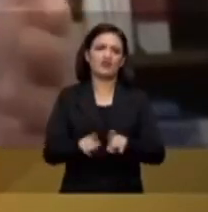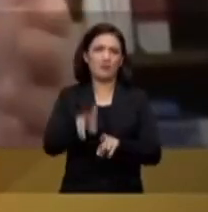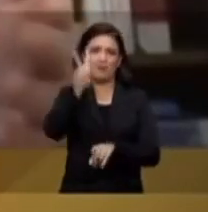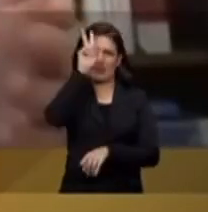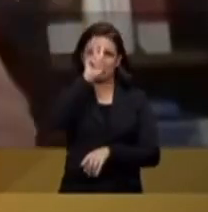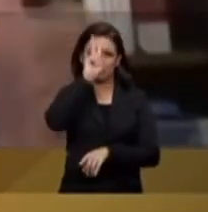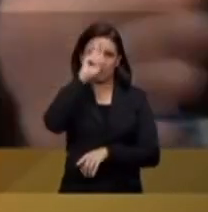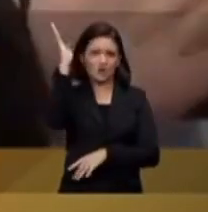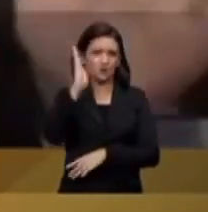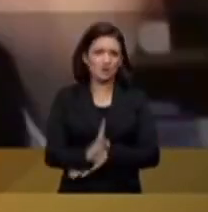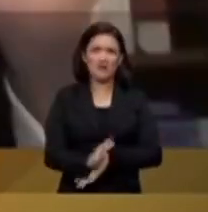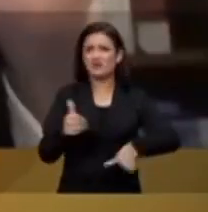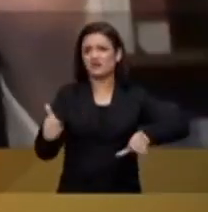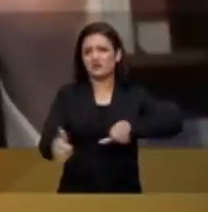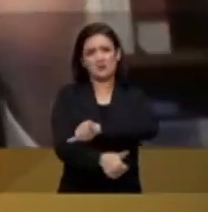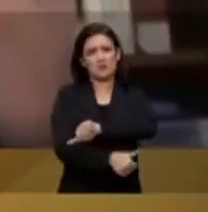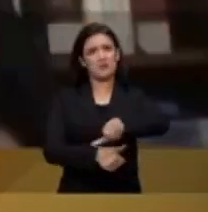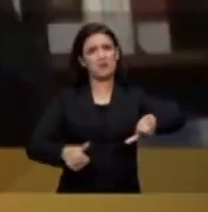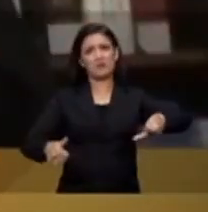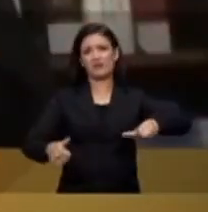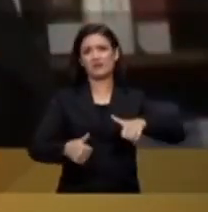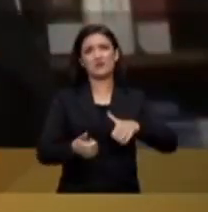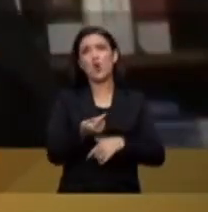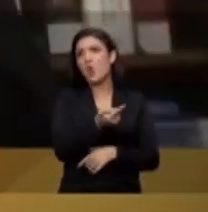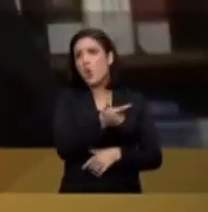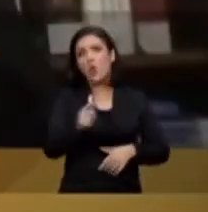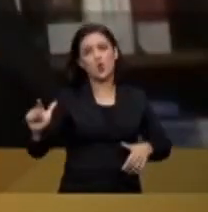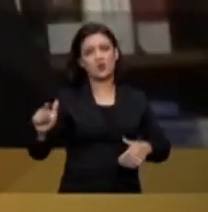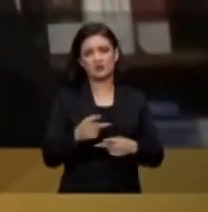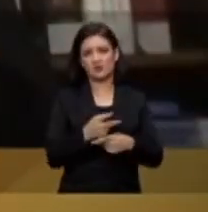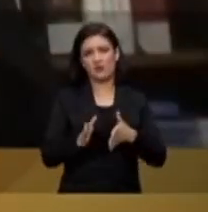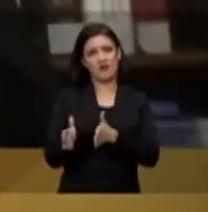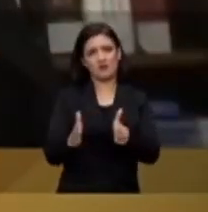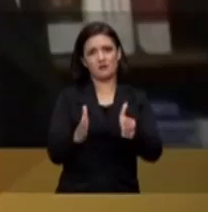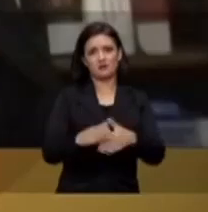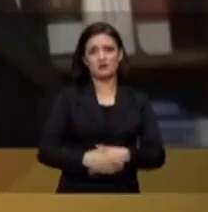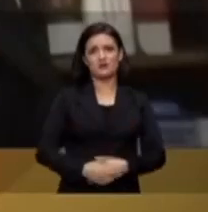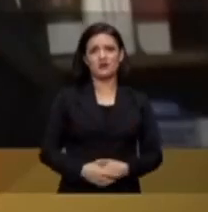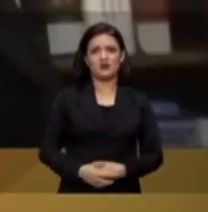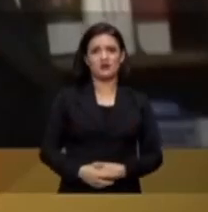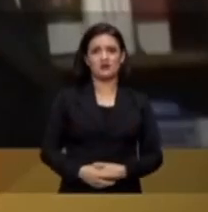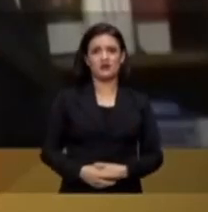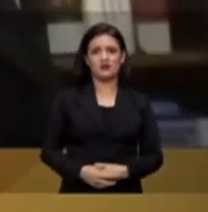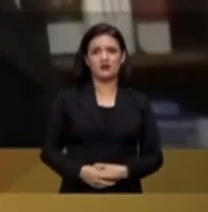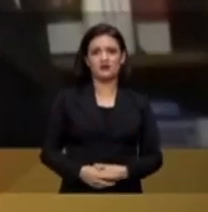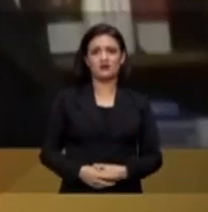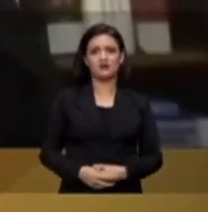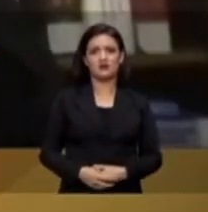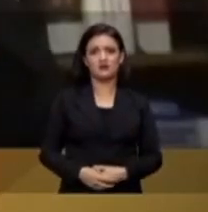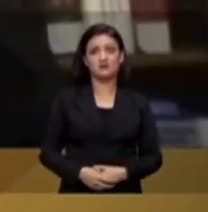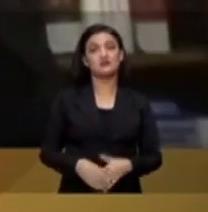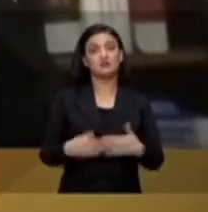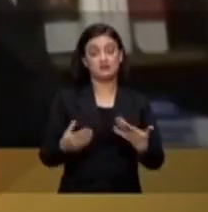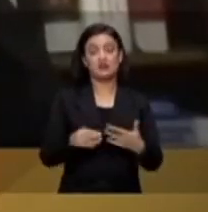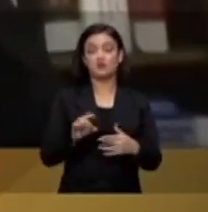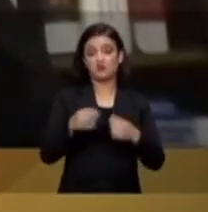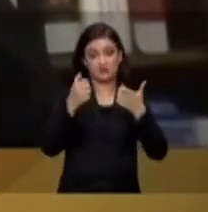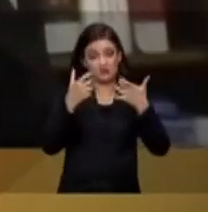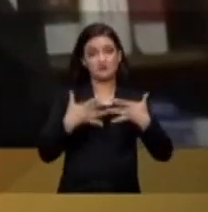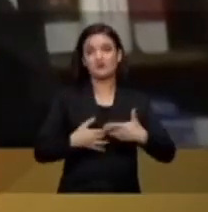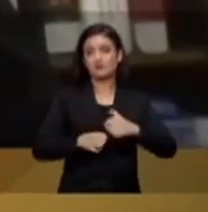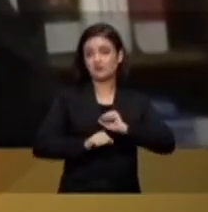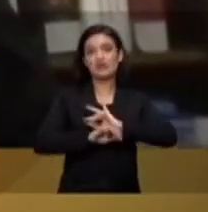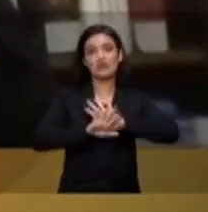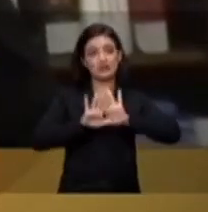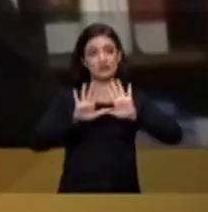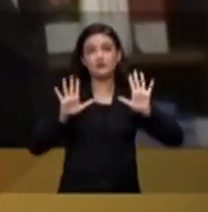teria, sem dúvida nenhuma, tomado outra direção. Isso é que eu queria deixar muito claro